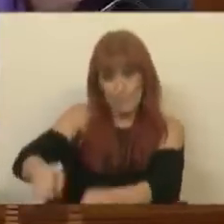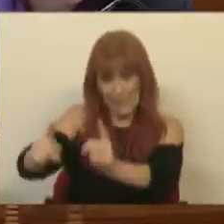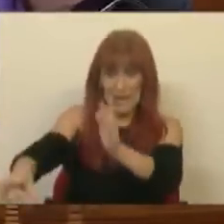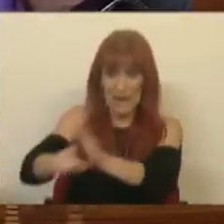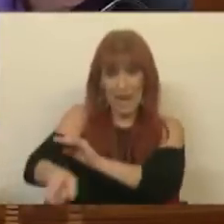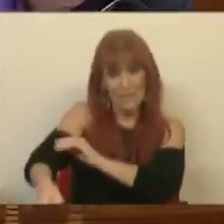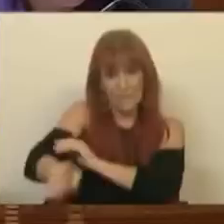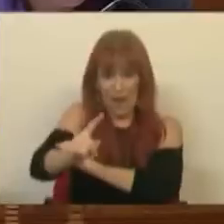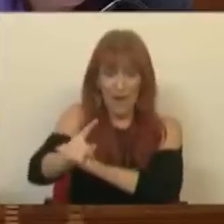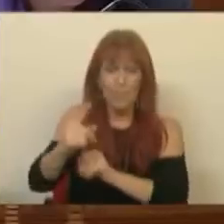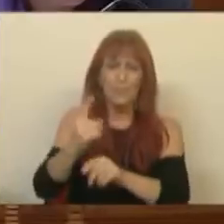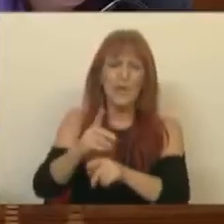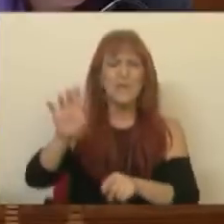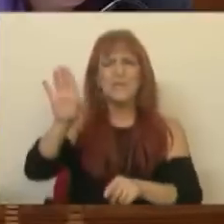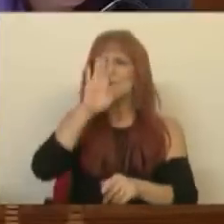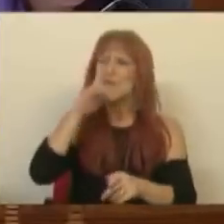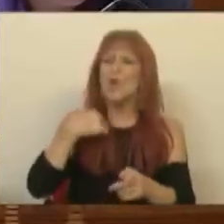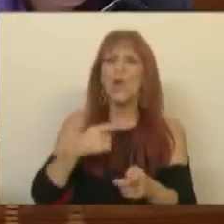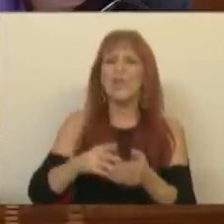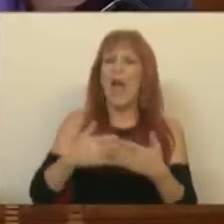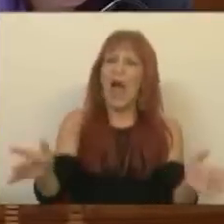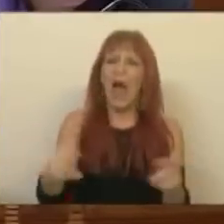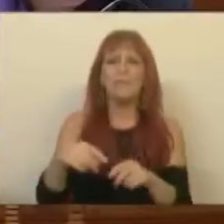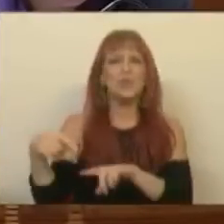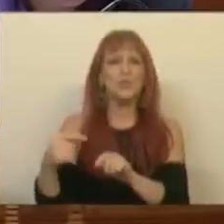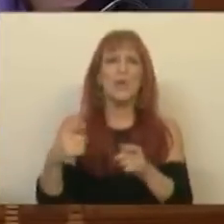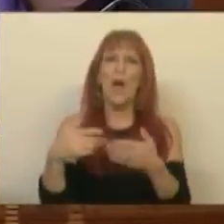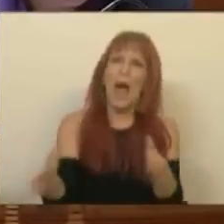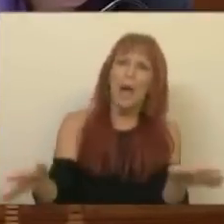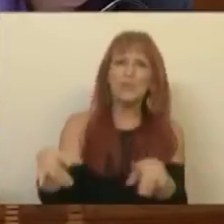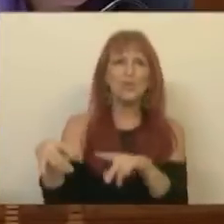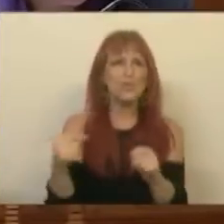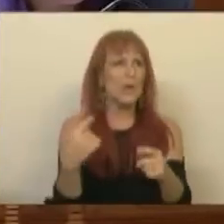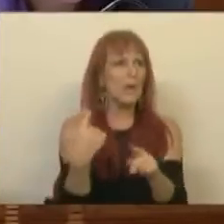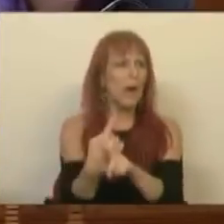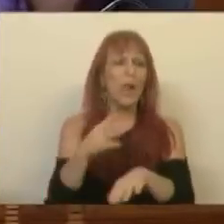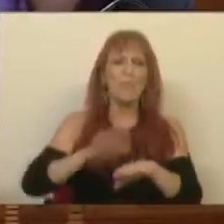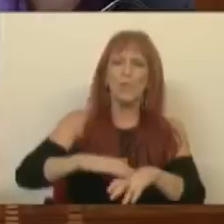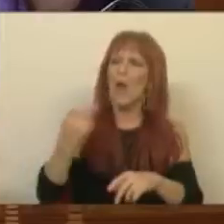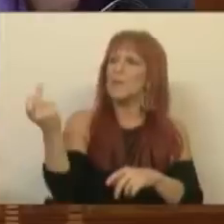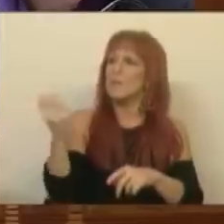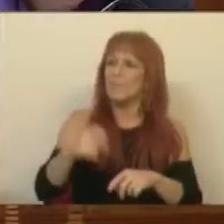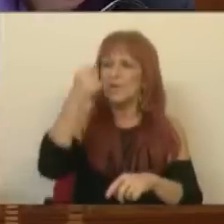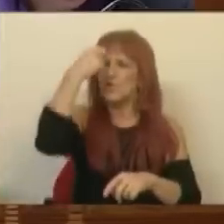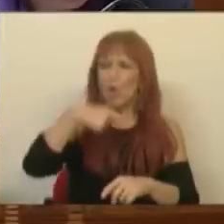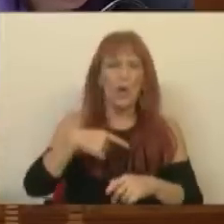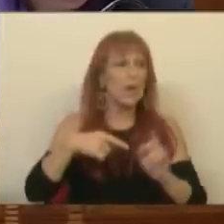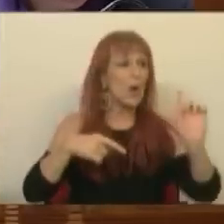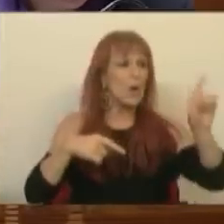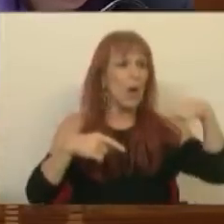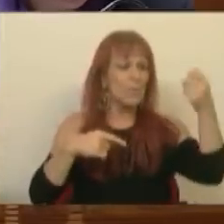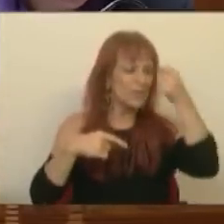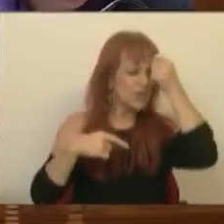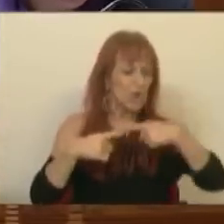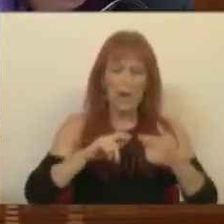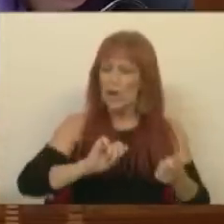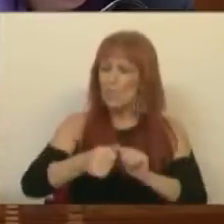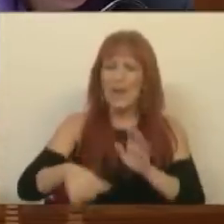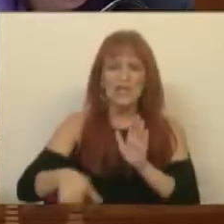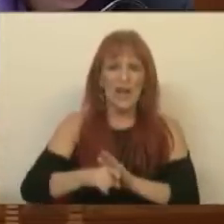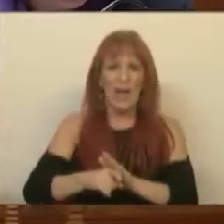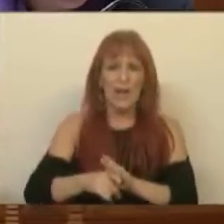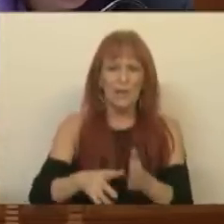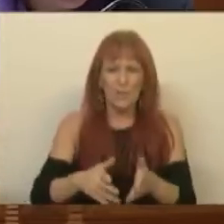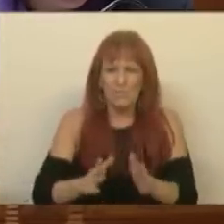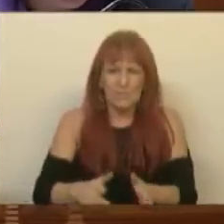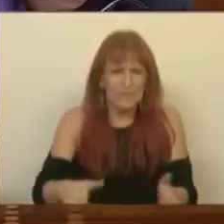a lei porque senão nós temos sempre a abrir uma discussão A propósito caso sem depois de mexer na lei quando é